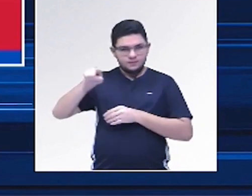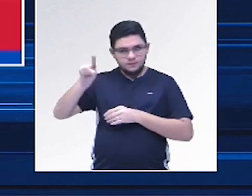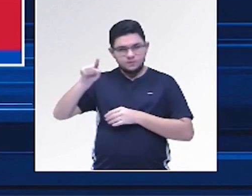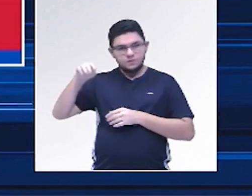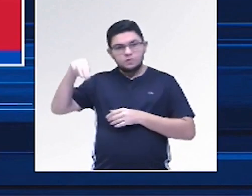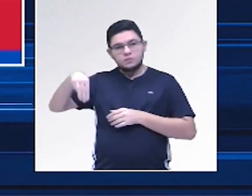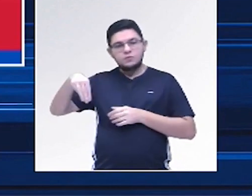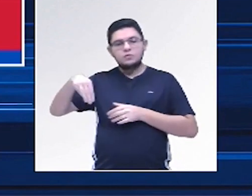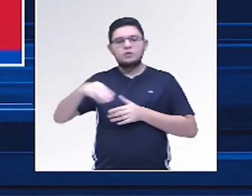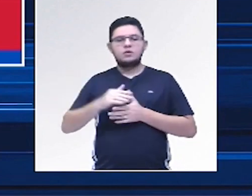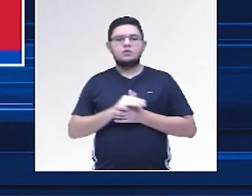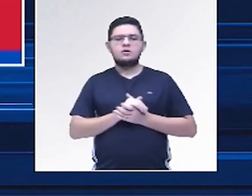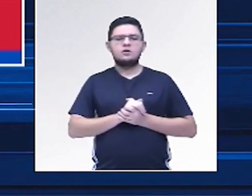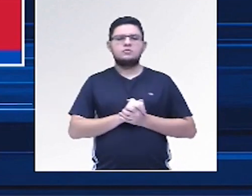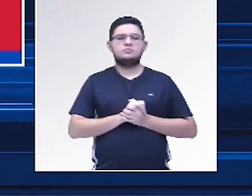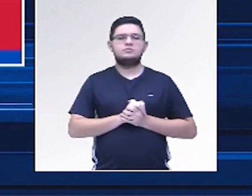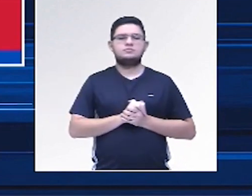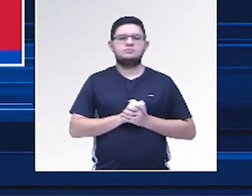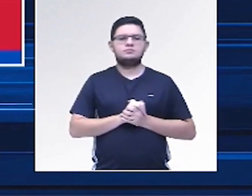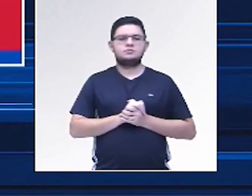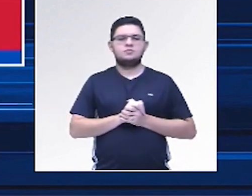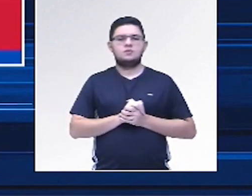Pedro. Continuando.